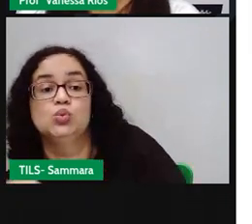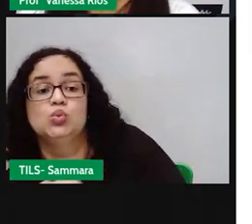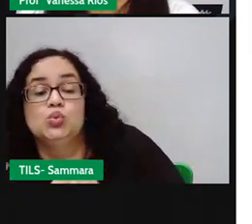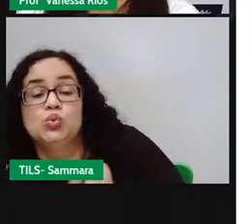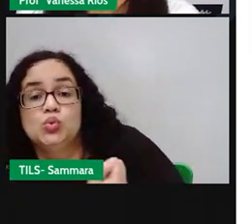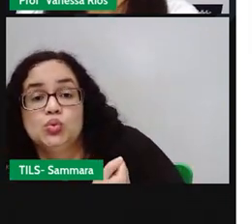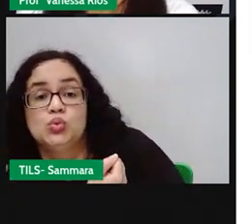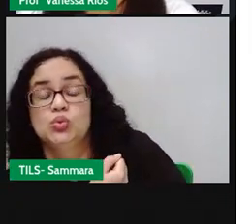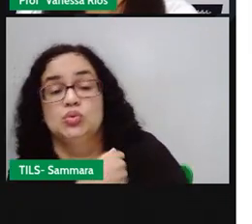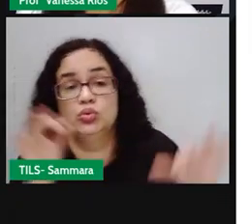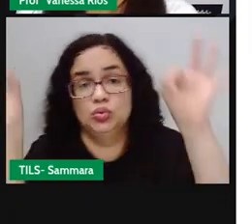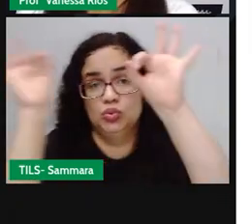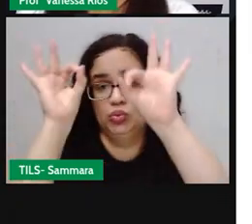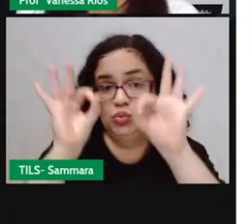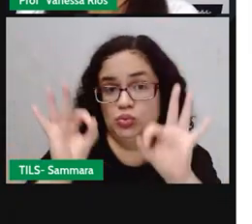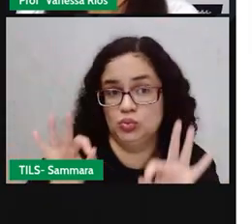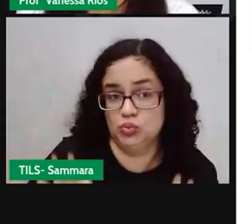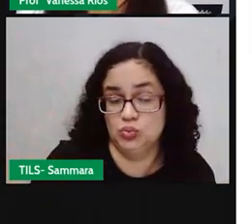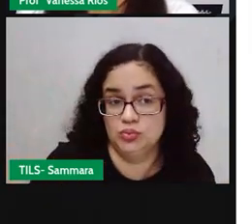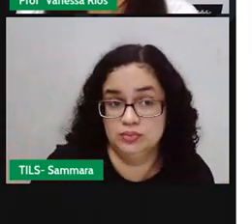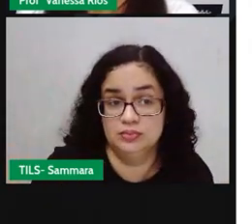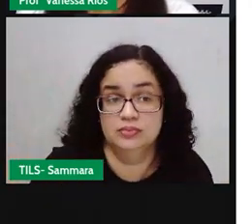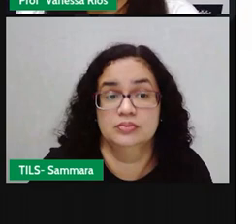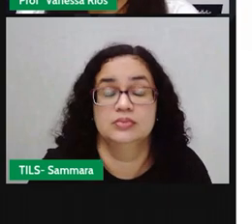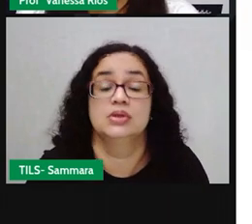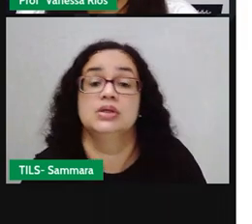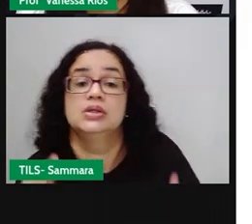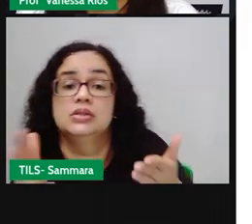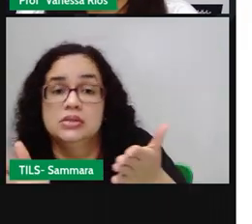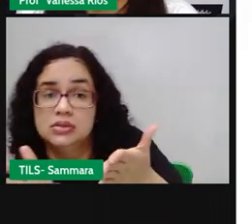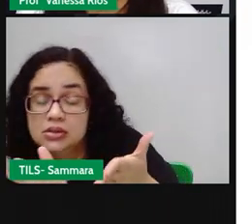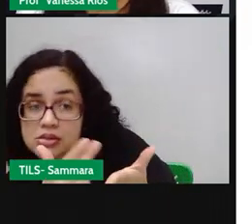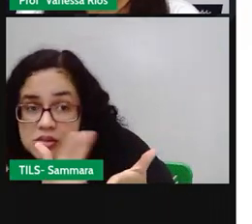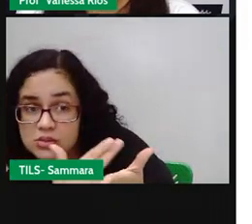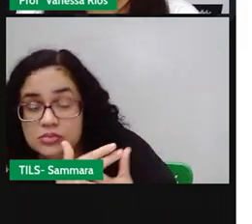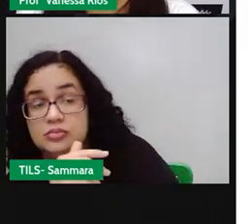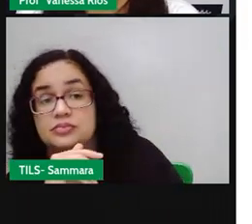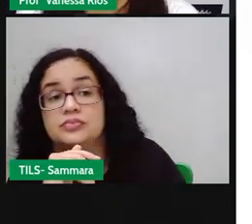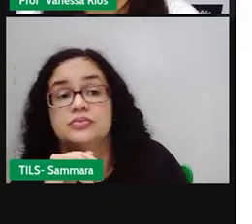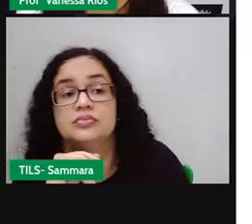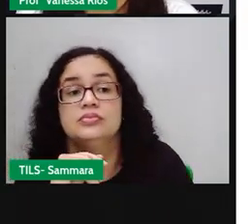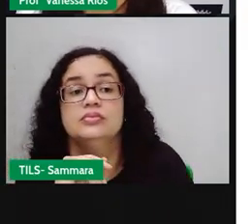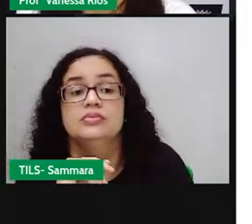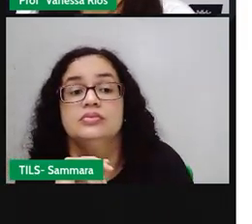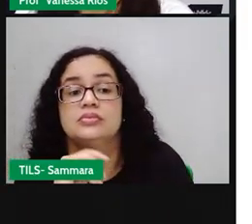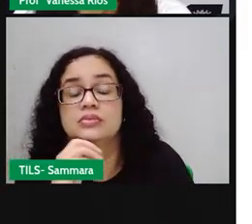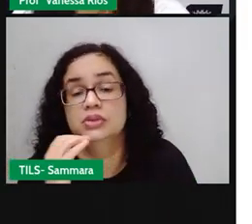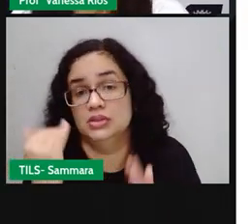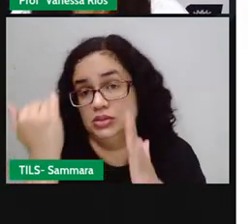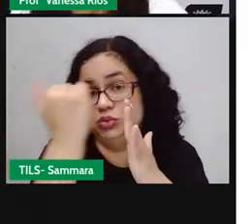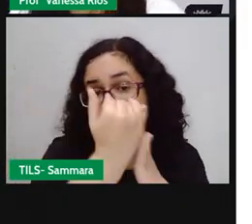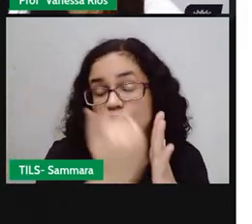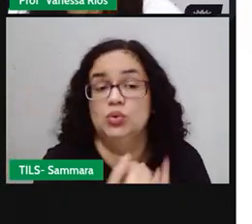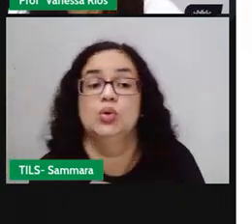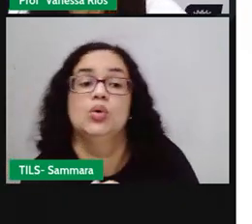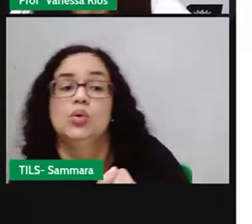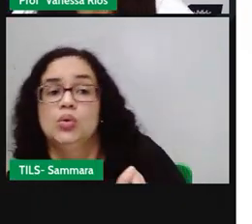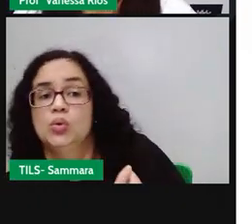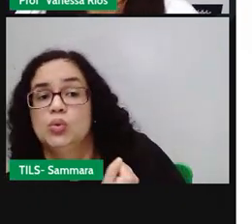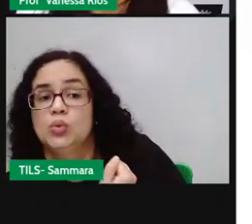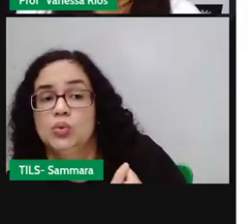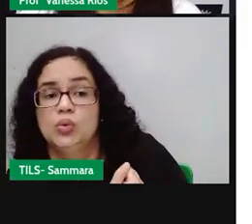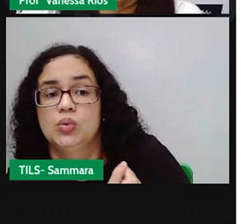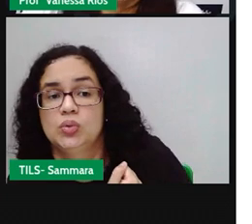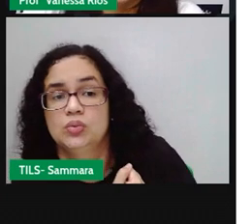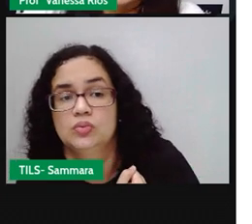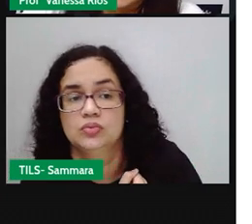que organizam o dominó, que fazem parte lá dos desenhos do dominó, eles seguem uma sequência numérica. Então,